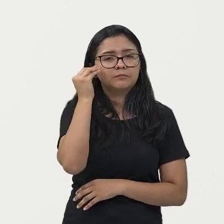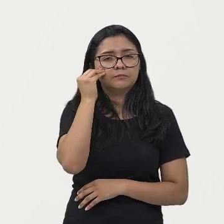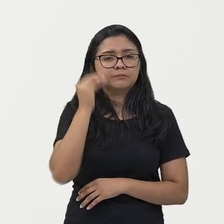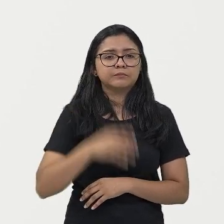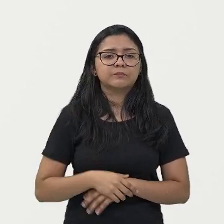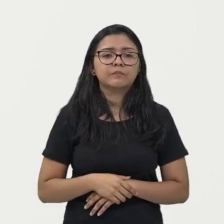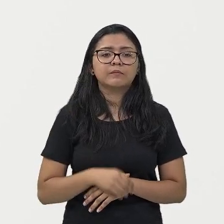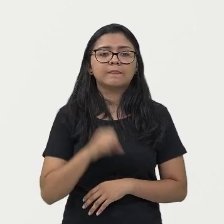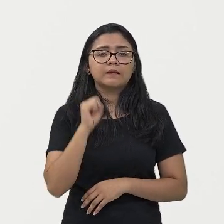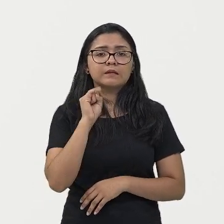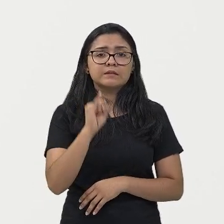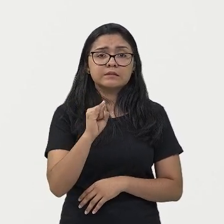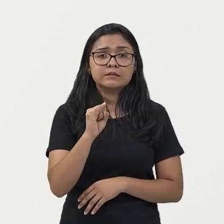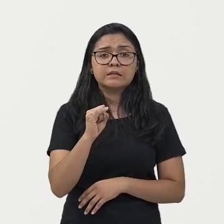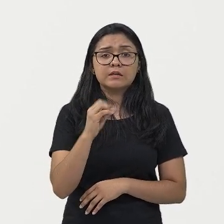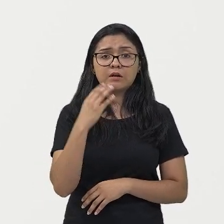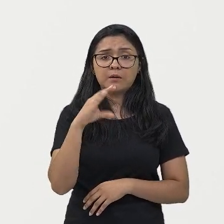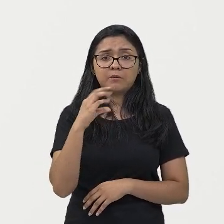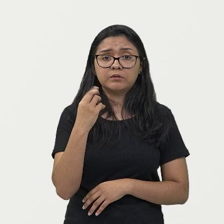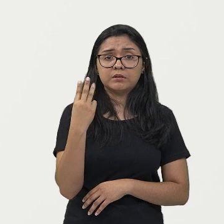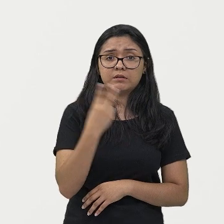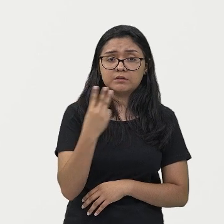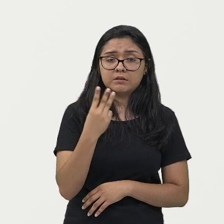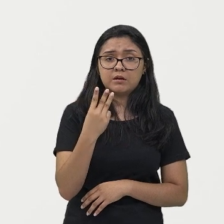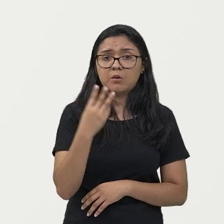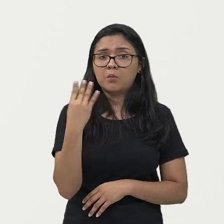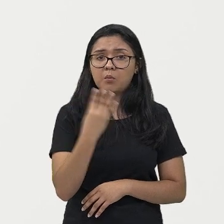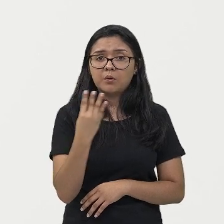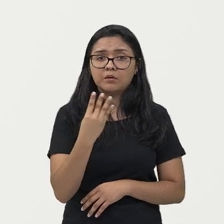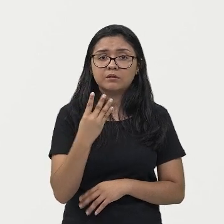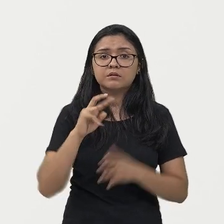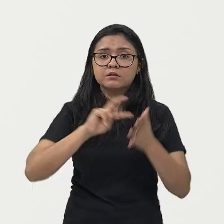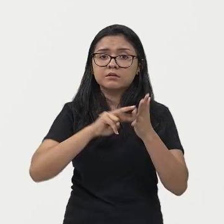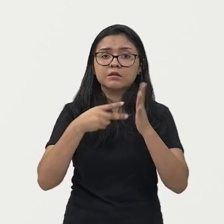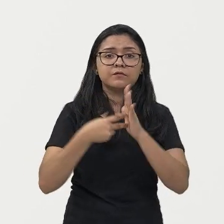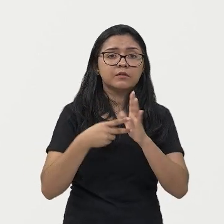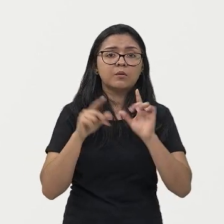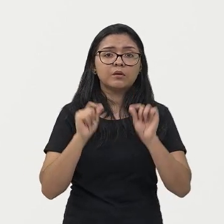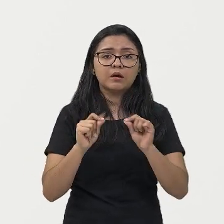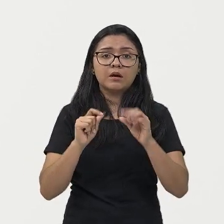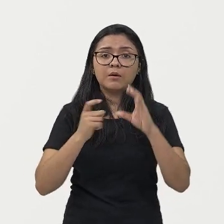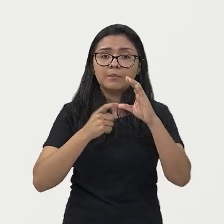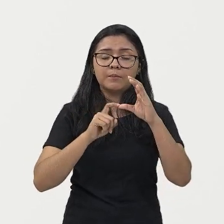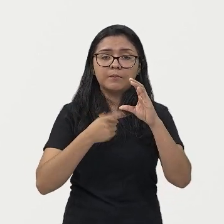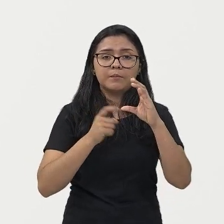tem carbono terciário ou quaternário, ela é uma cadeia